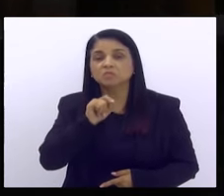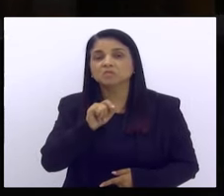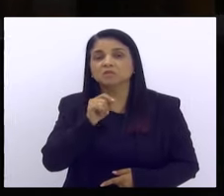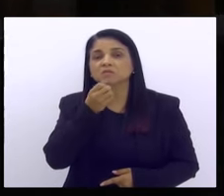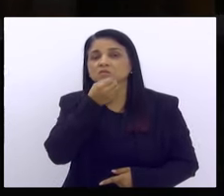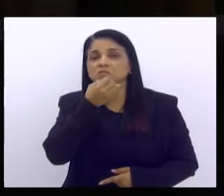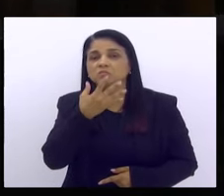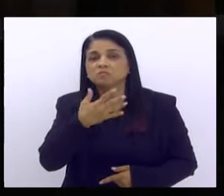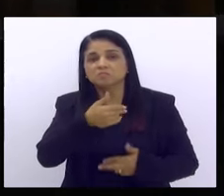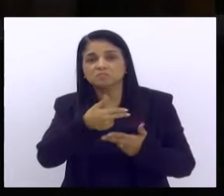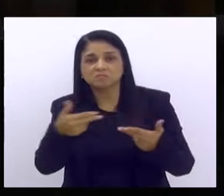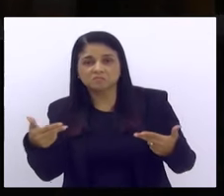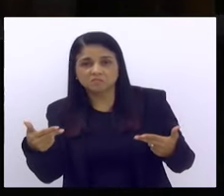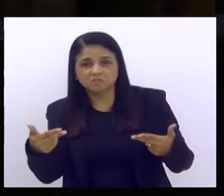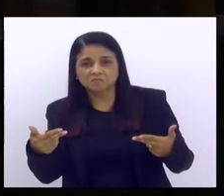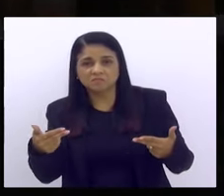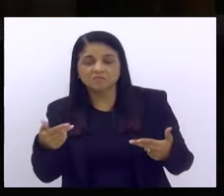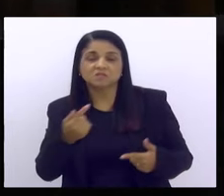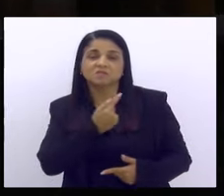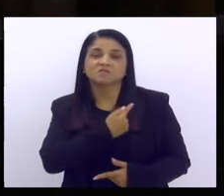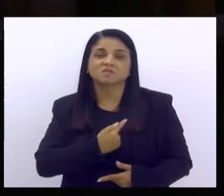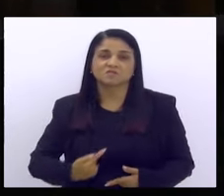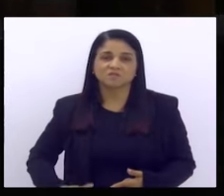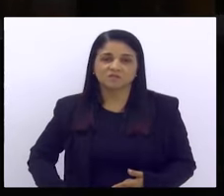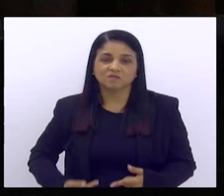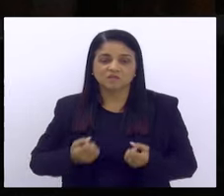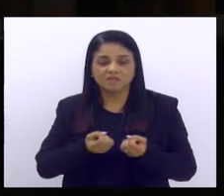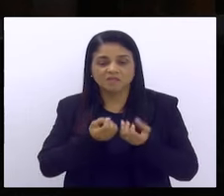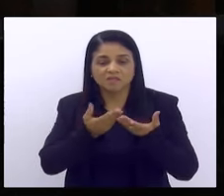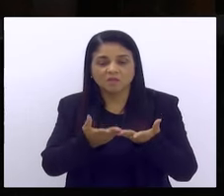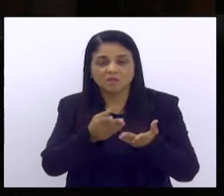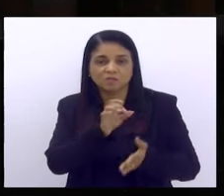as benesses que o governador deu para os policiais do Rio de Janeiro?